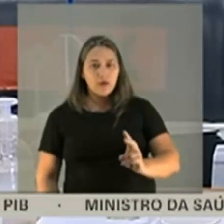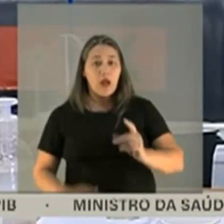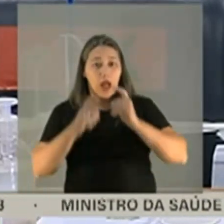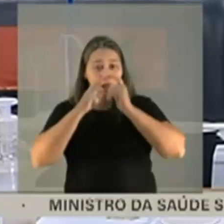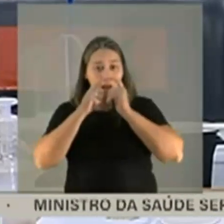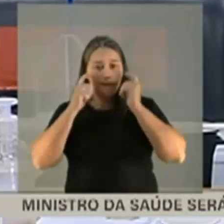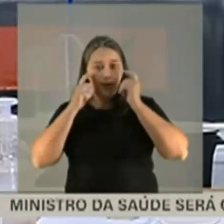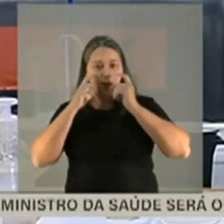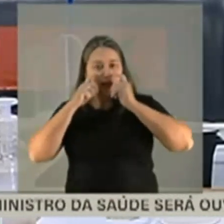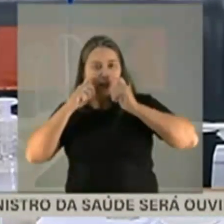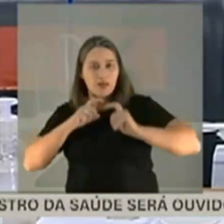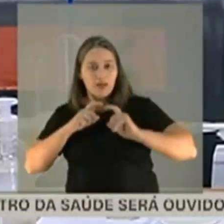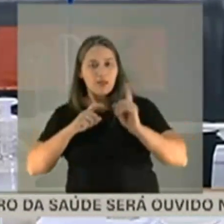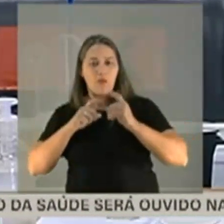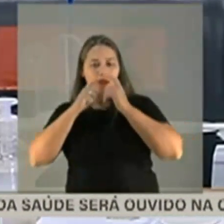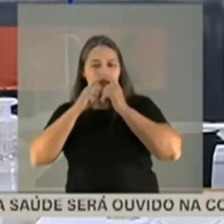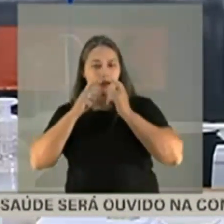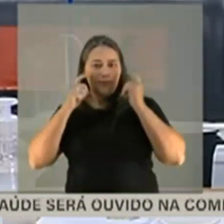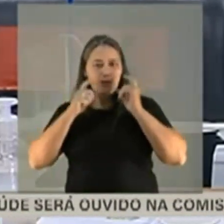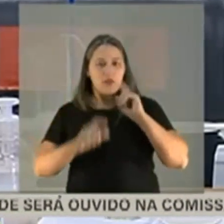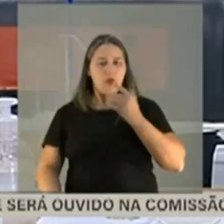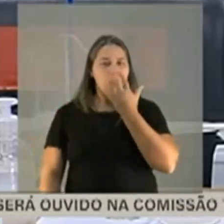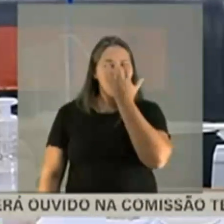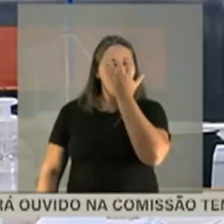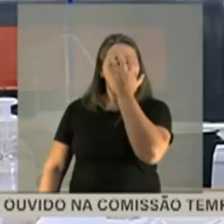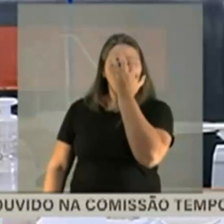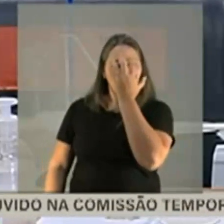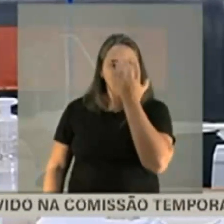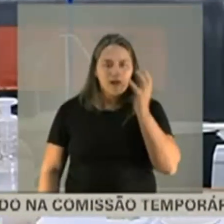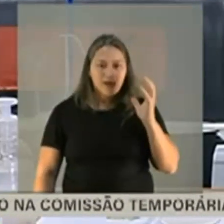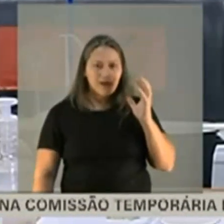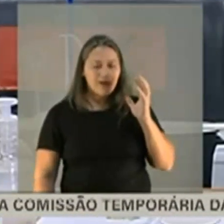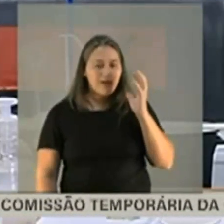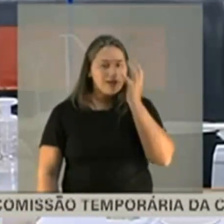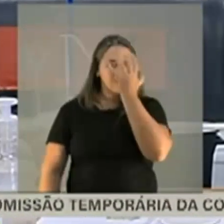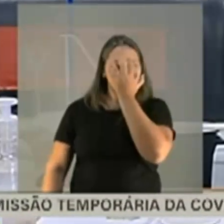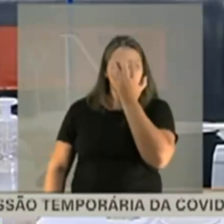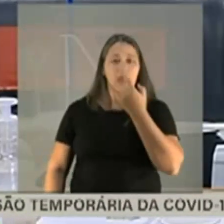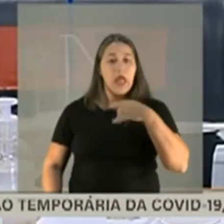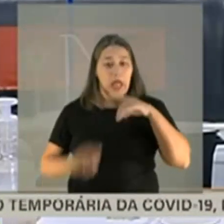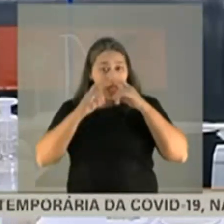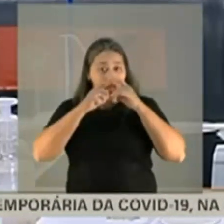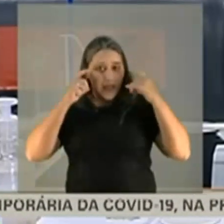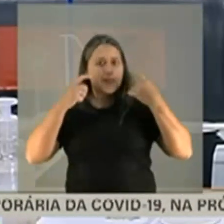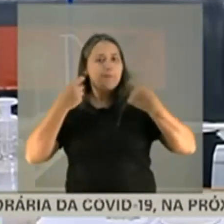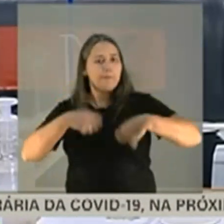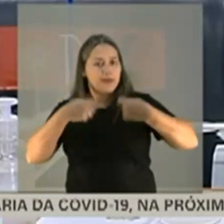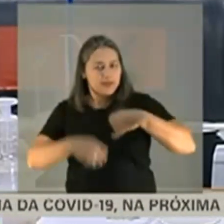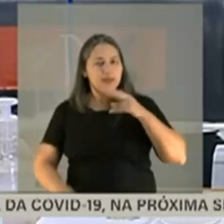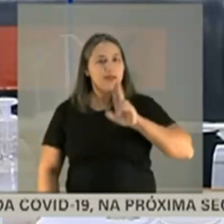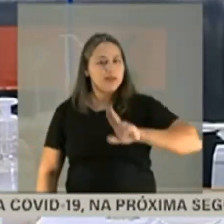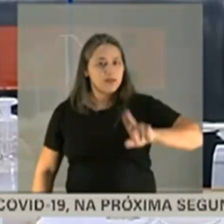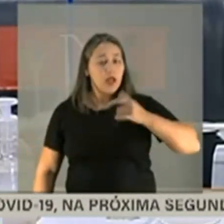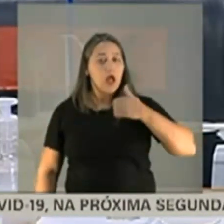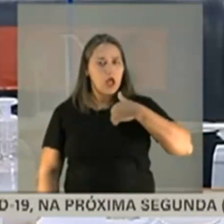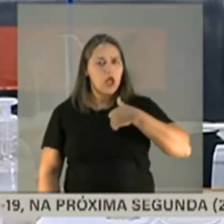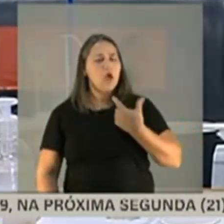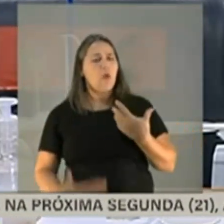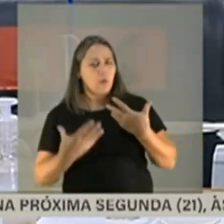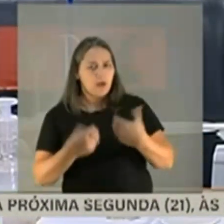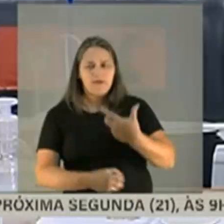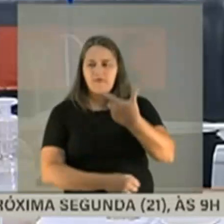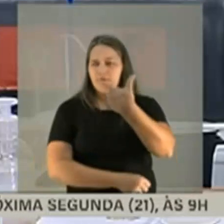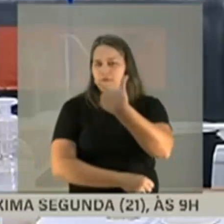está caindo, não essa máscara que a gente deve usar. Eu sou a favor de vacina, sou a favor de uso